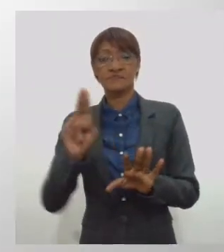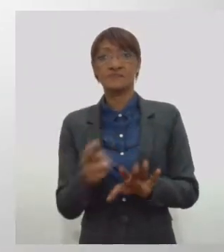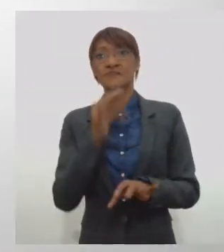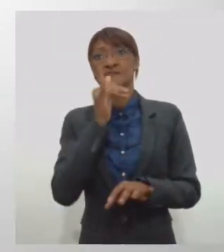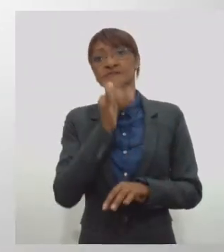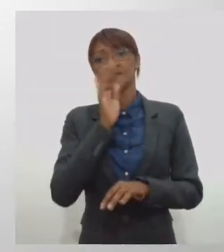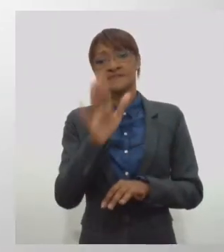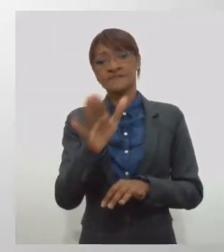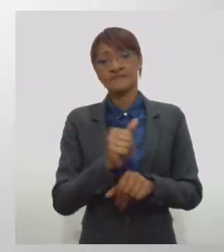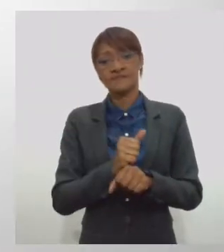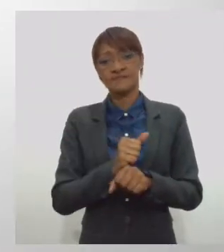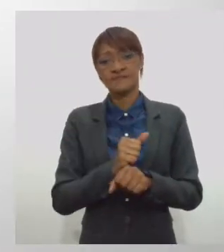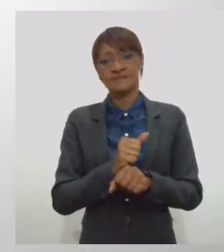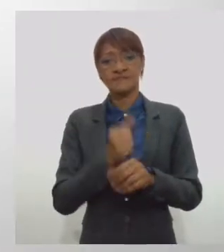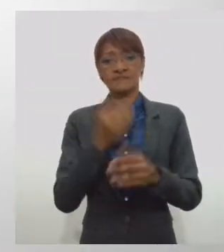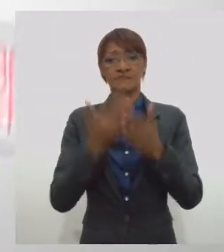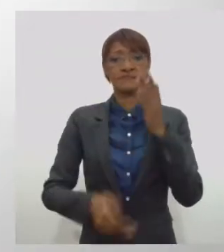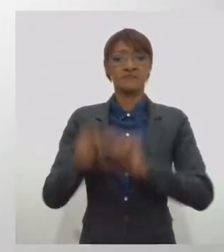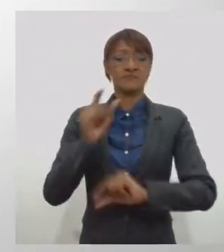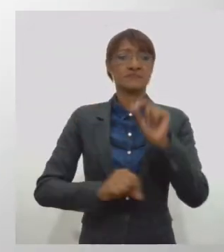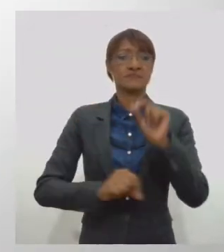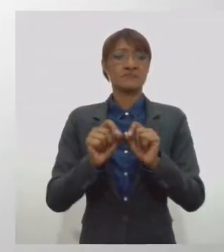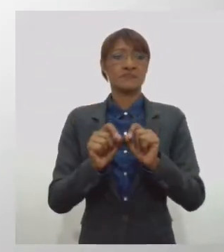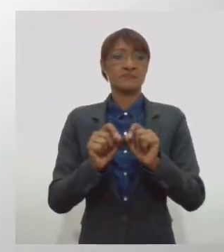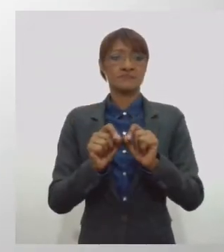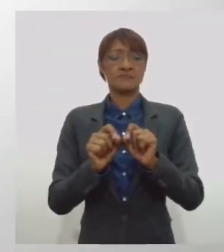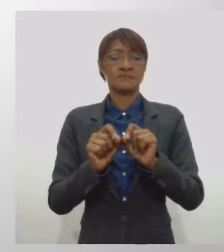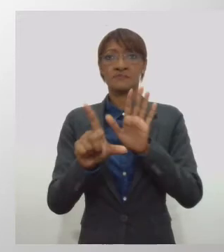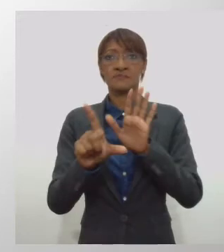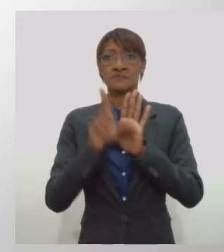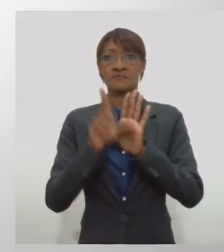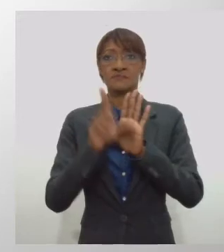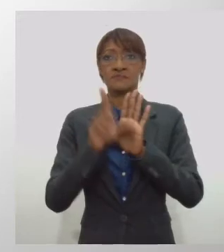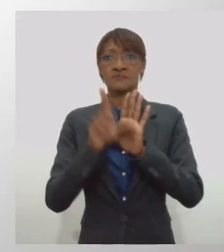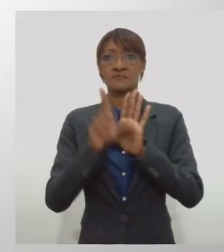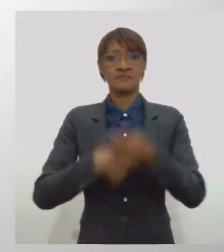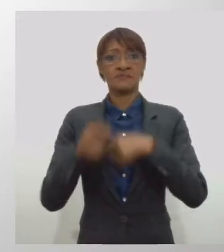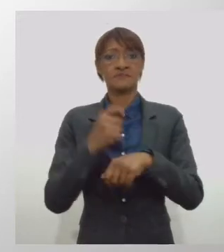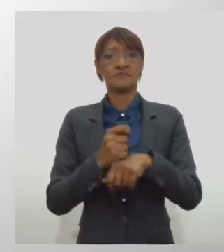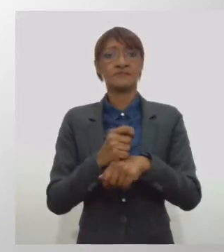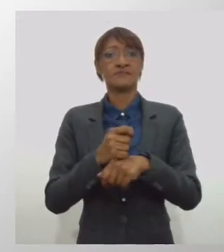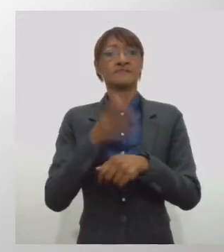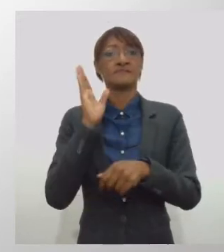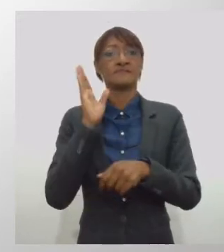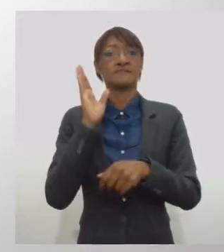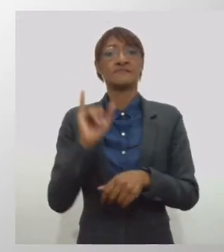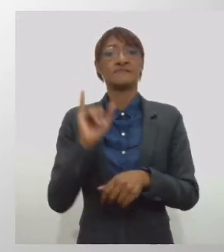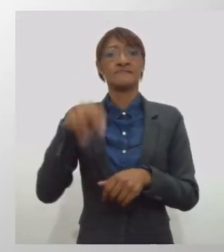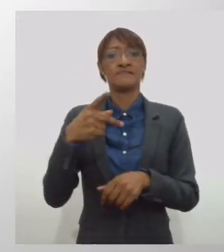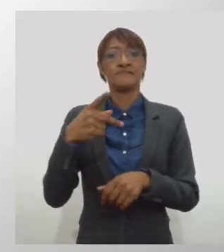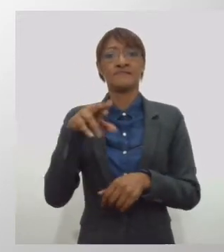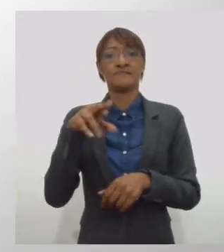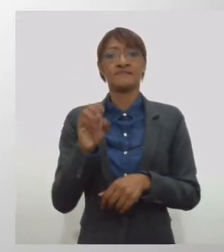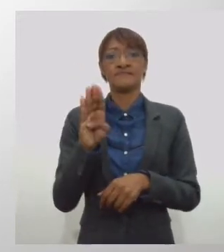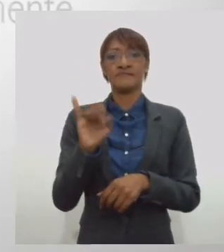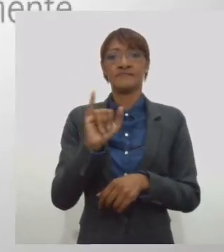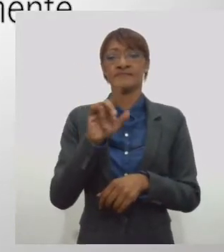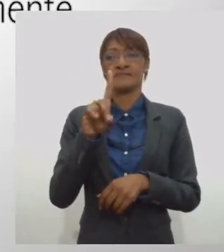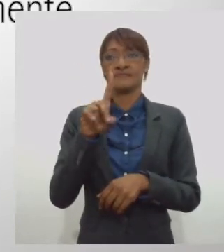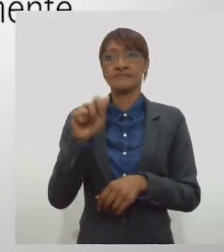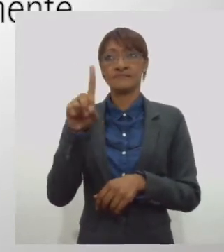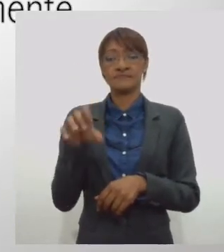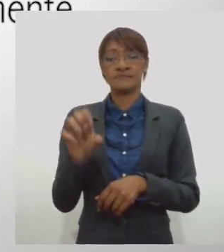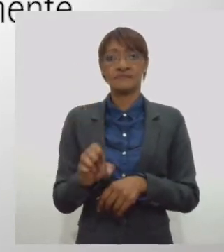se fere a moralidade de um concurso público. A Lei de Improbidade Administrativa prevê várias penalidades dependendo da conduta da pessoa. Ela